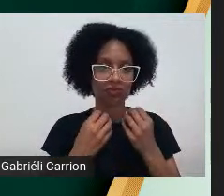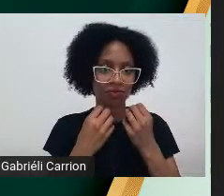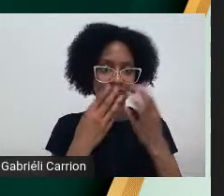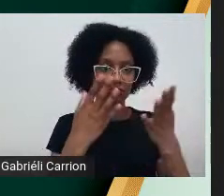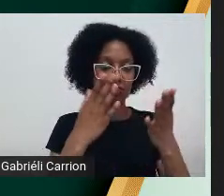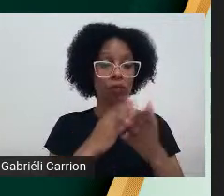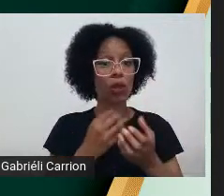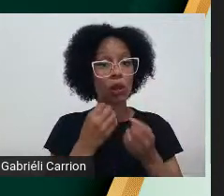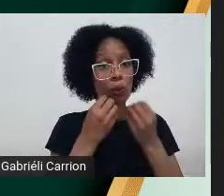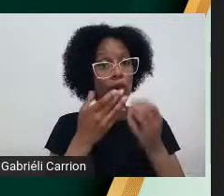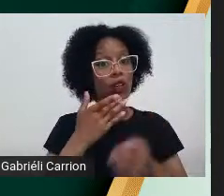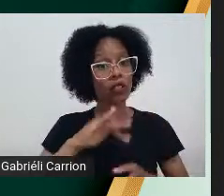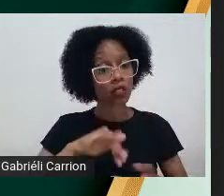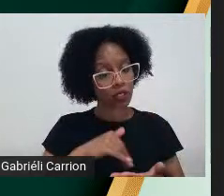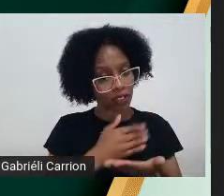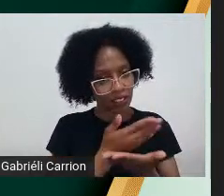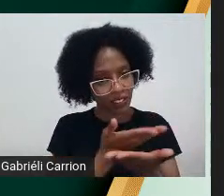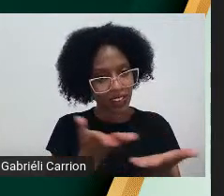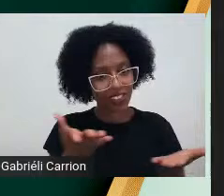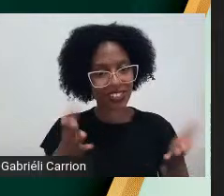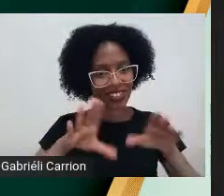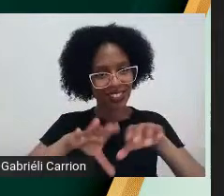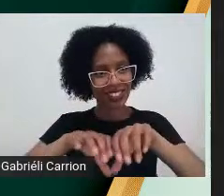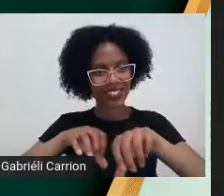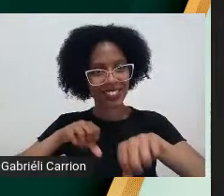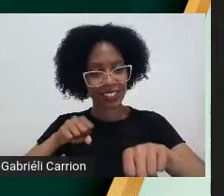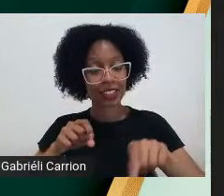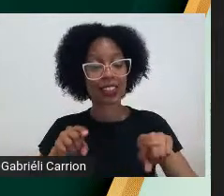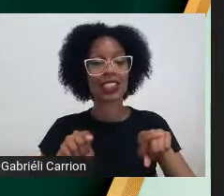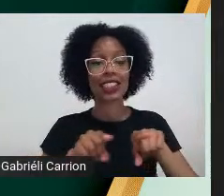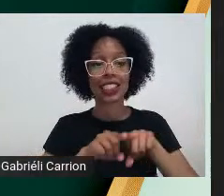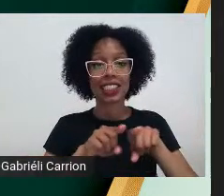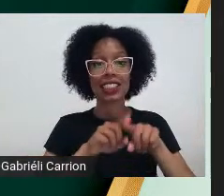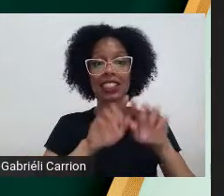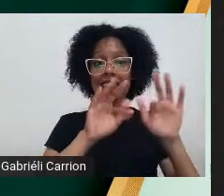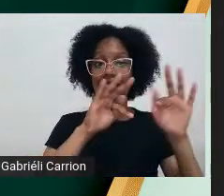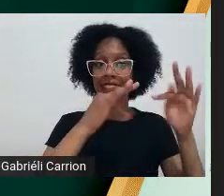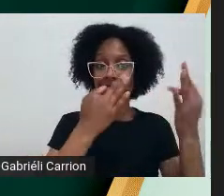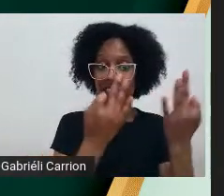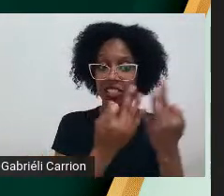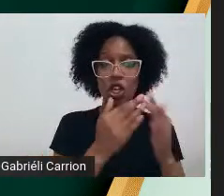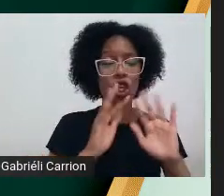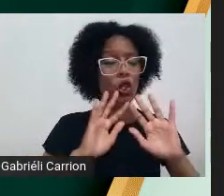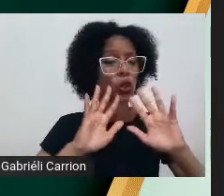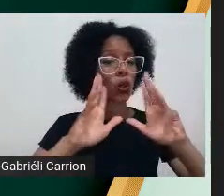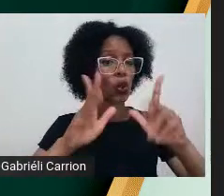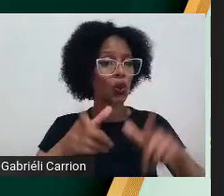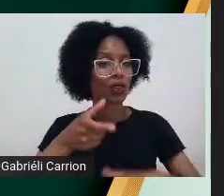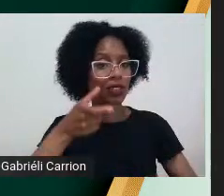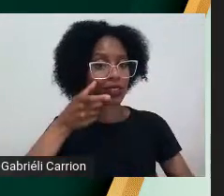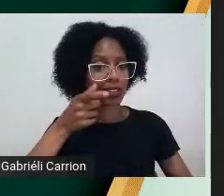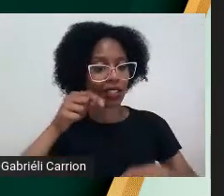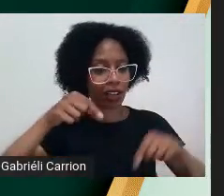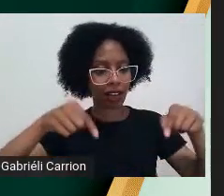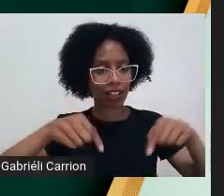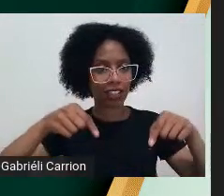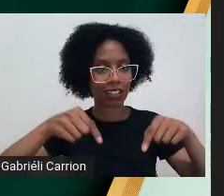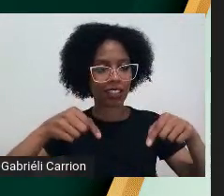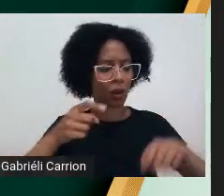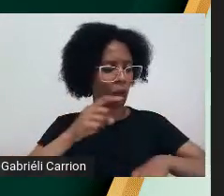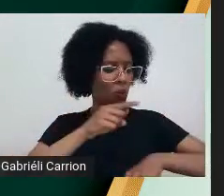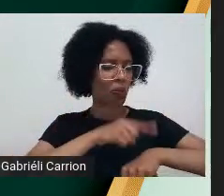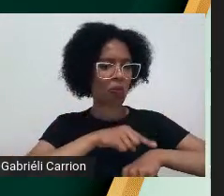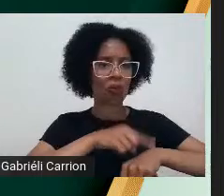vocês, formandos e formandas. Boa tarde aos familiares, boa tarde a todos que nos assistem também. Momento muito